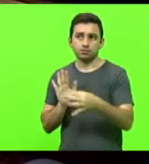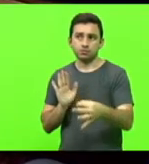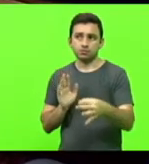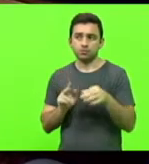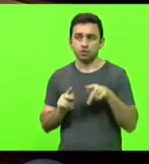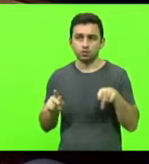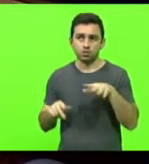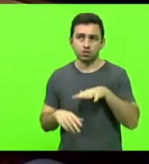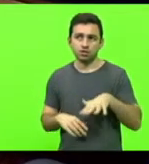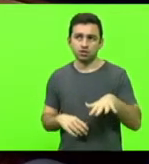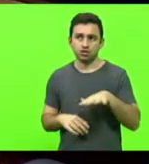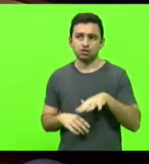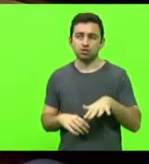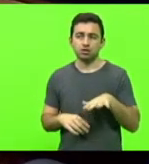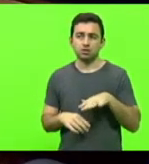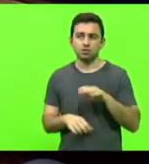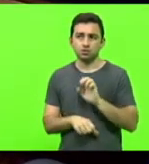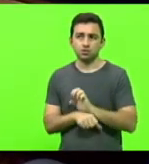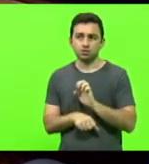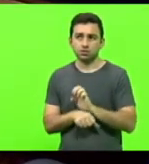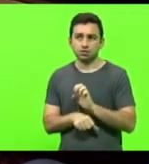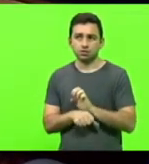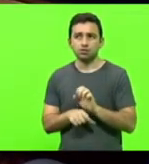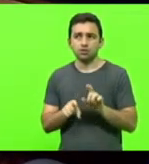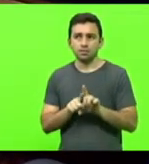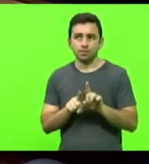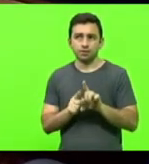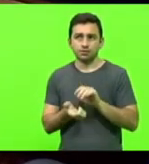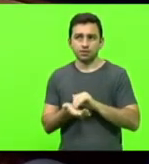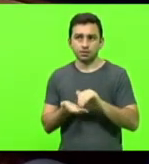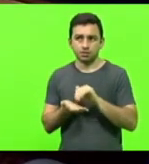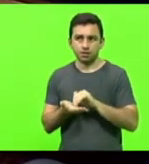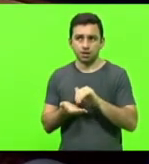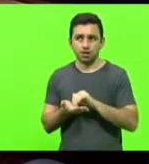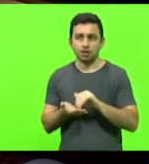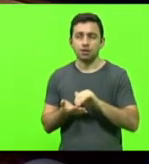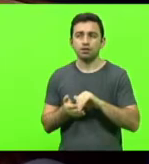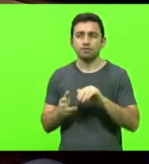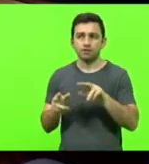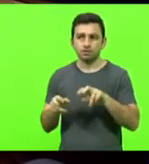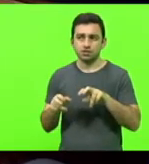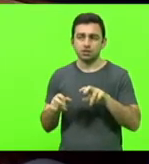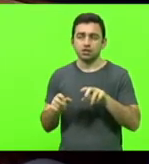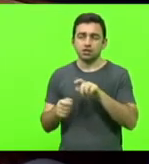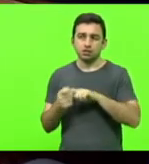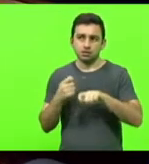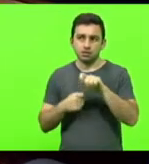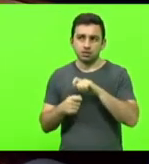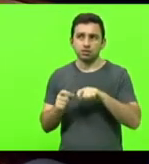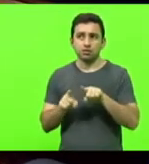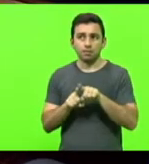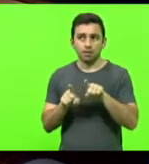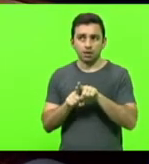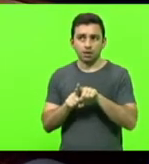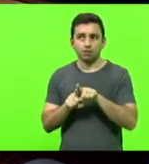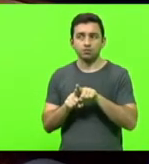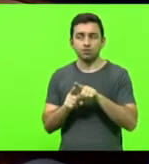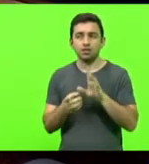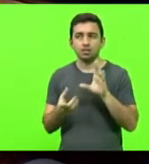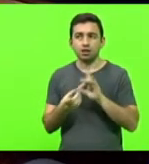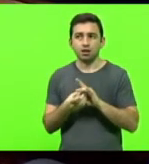Procuradoria-Geral do Estado, da própria Secretaria da Fazenda, do DETRAN, que vetou totalmente o